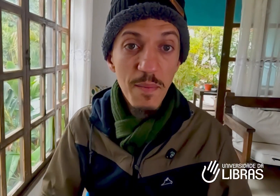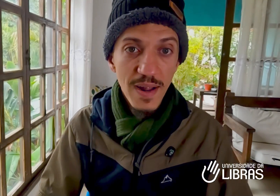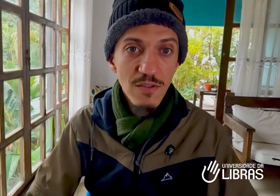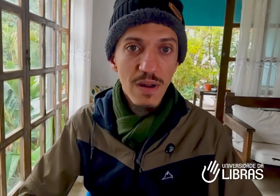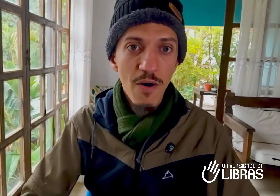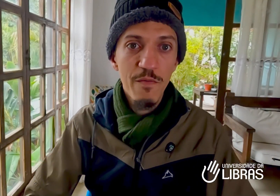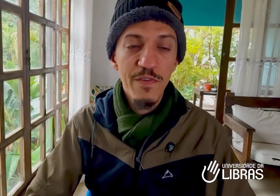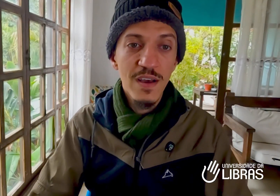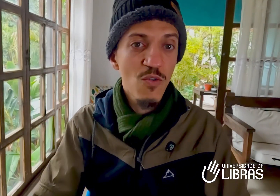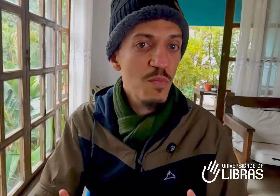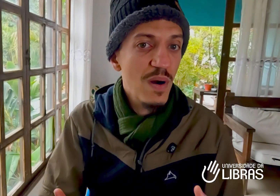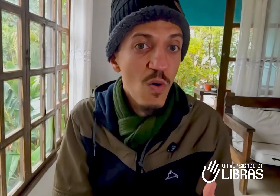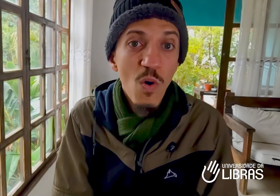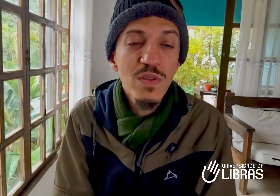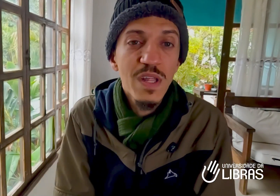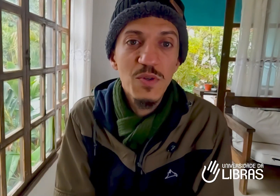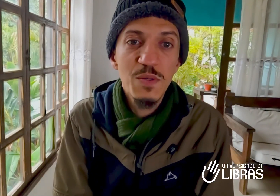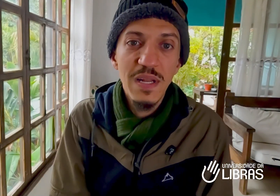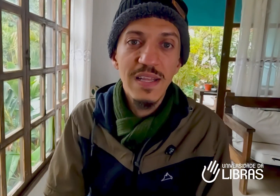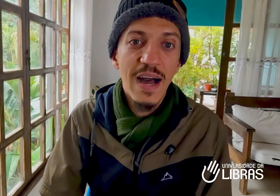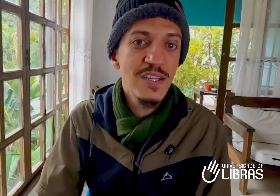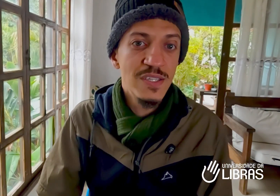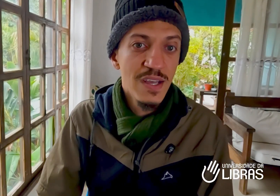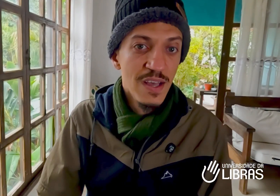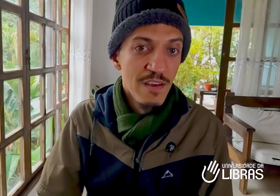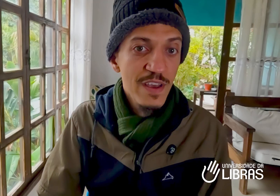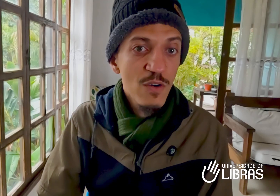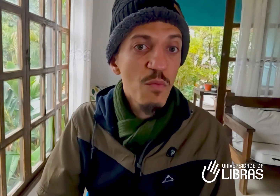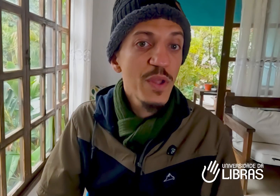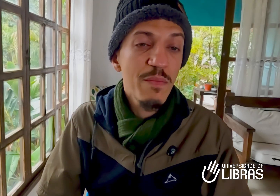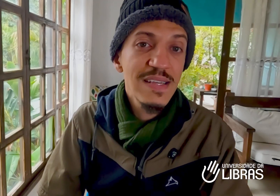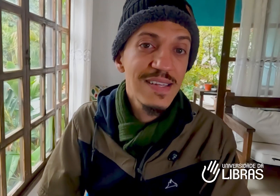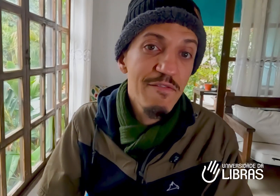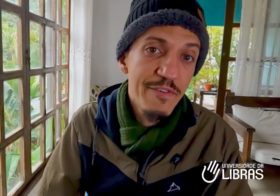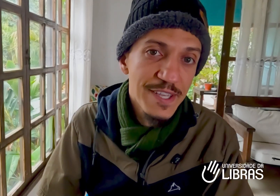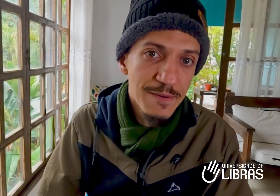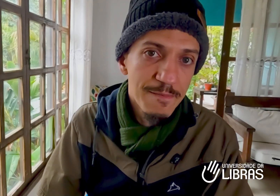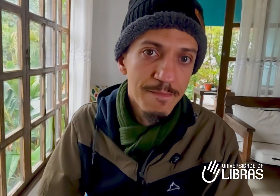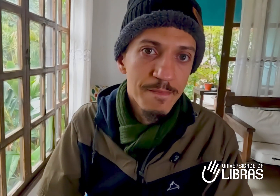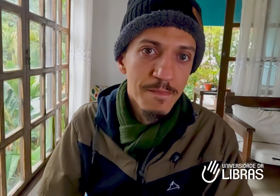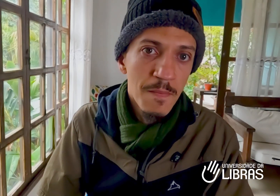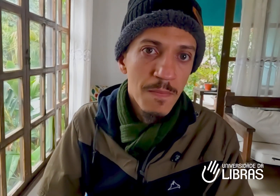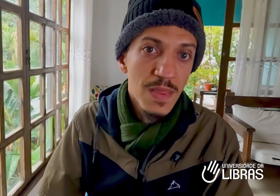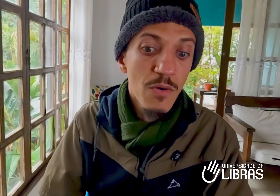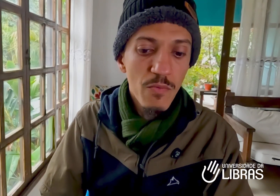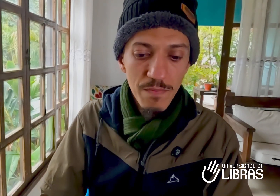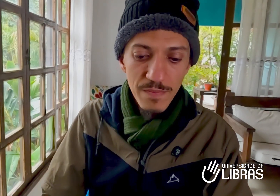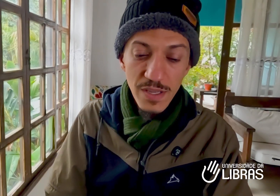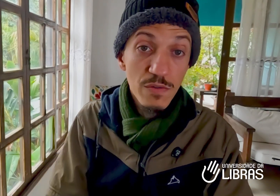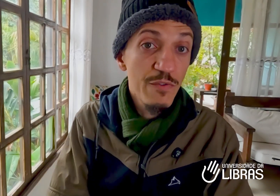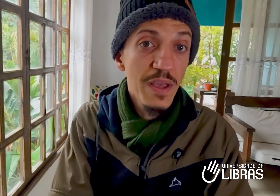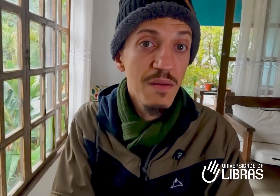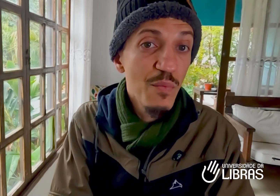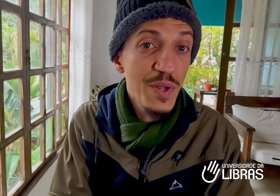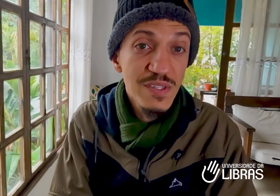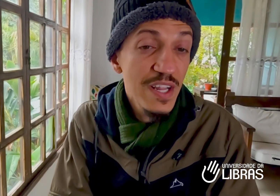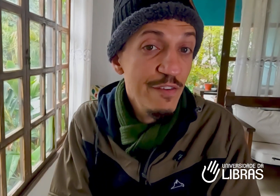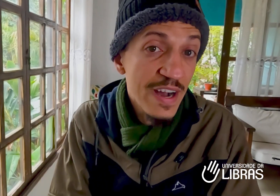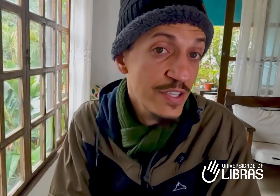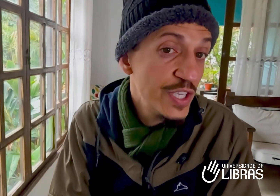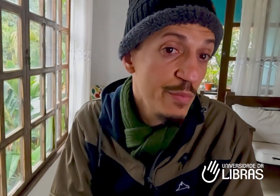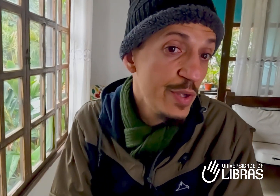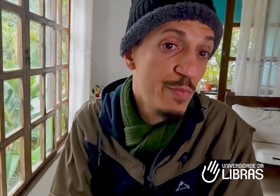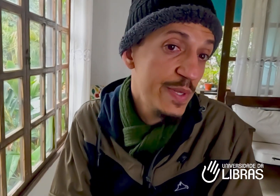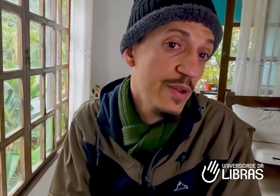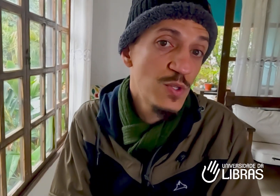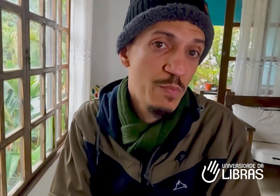de forma natural, vinha com uma outra possibilidade, vinha com muito mais leveza. Então, isso foi muito